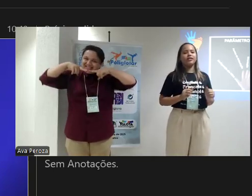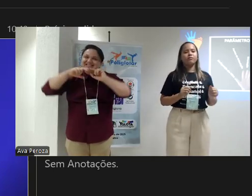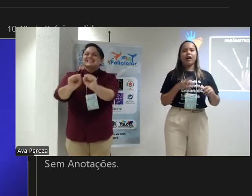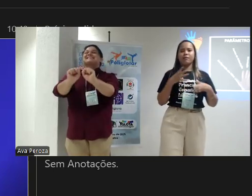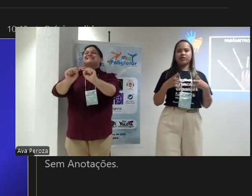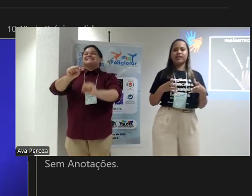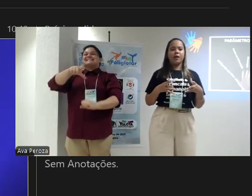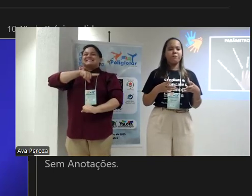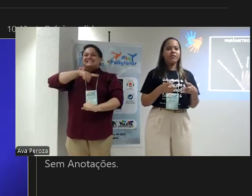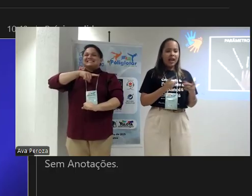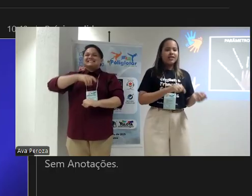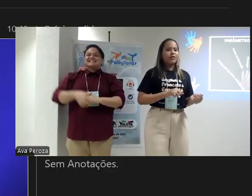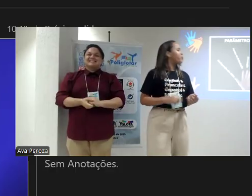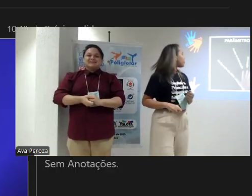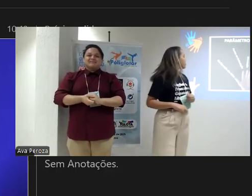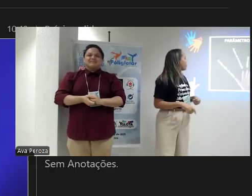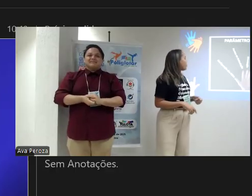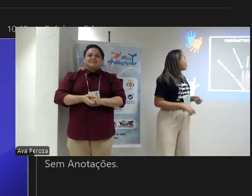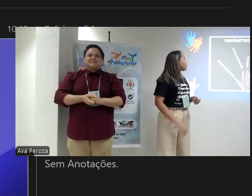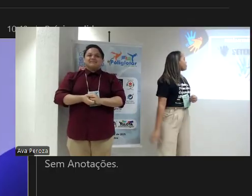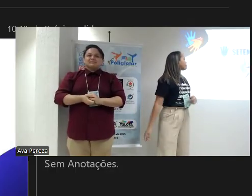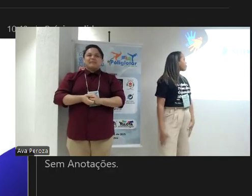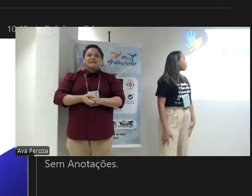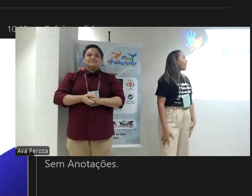por esses parâmetros aí.